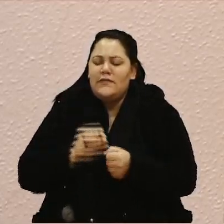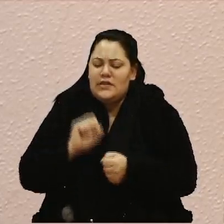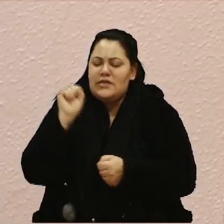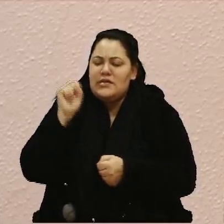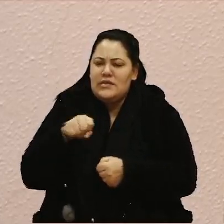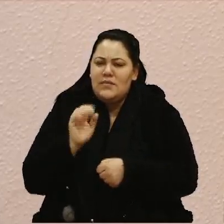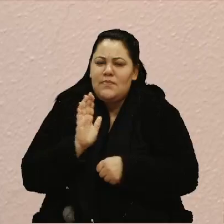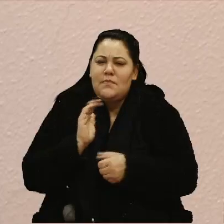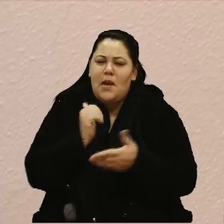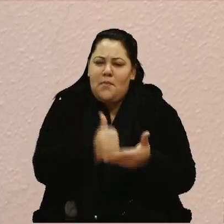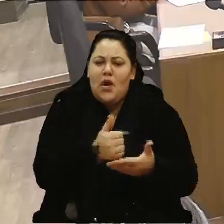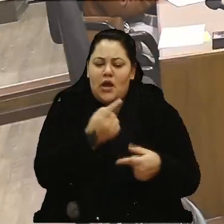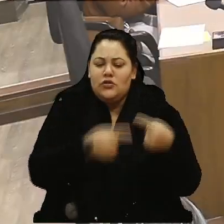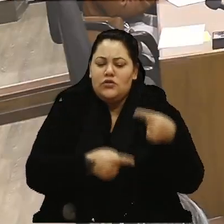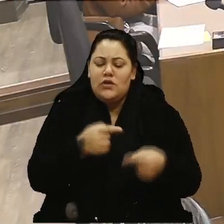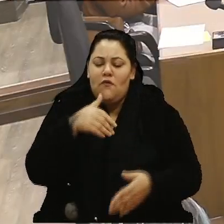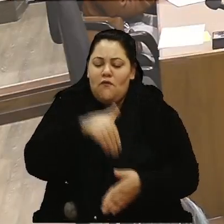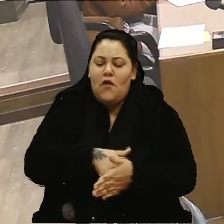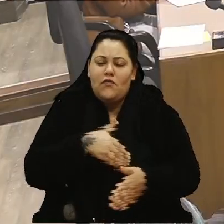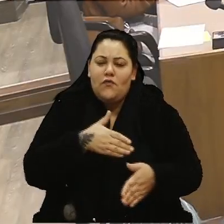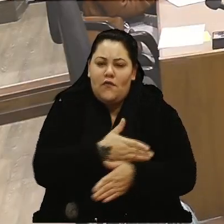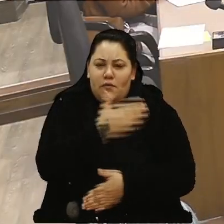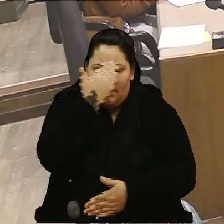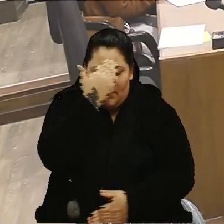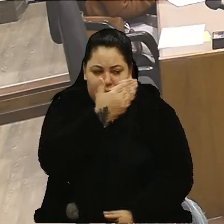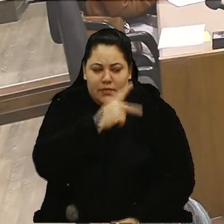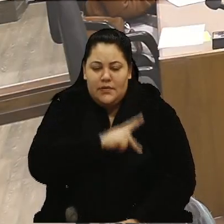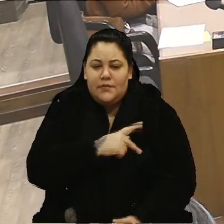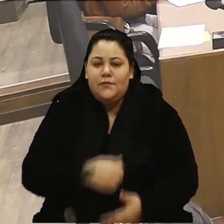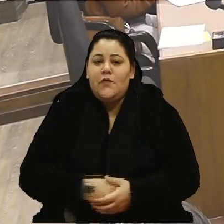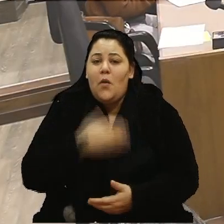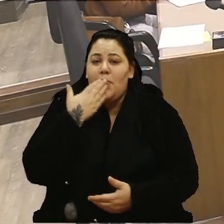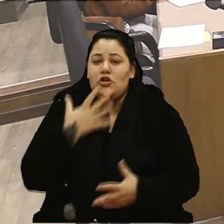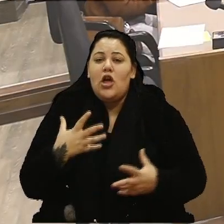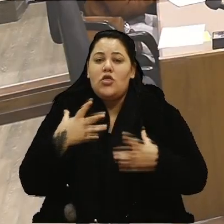votarei favorável. Obrigado, senhor presidente. Obrigado. Solicito às vereadoras e vereadores que registrem